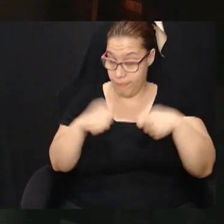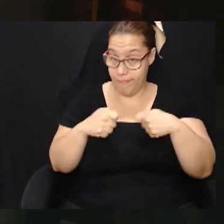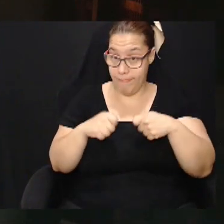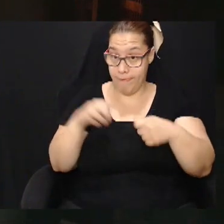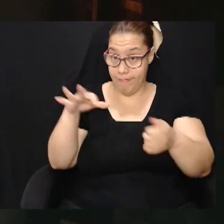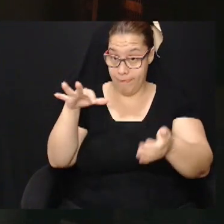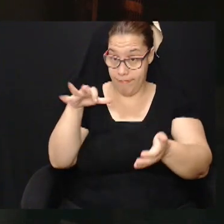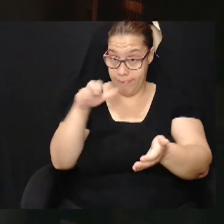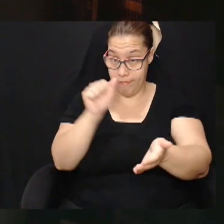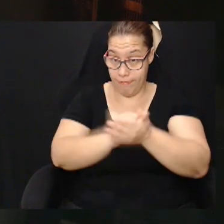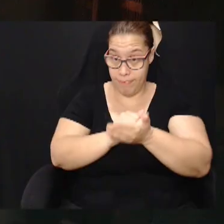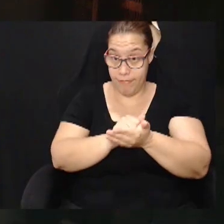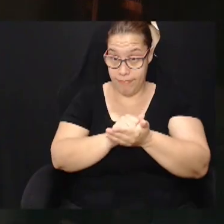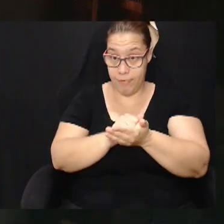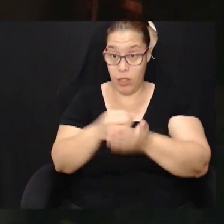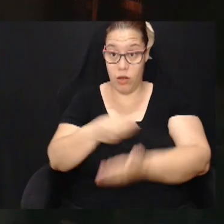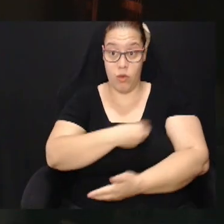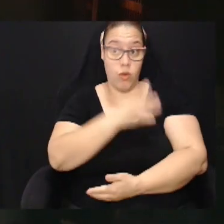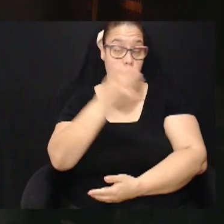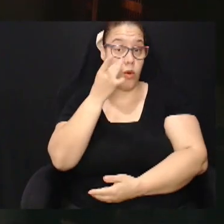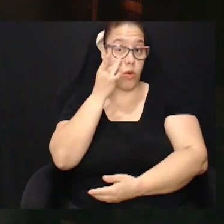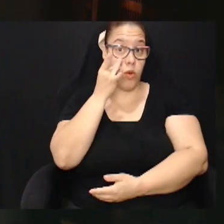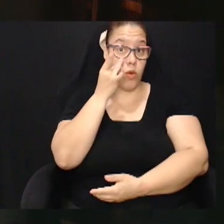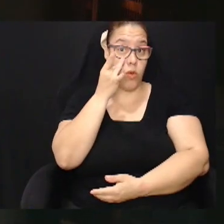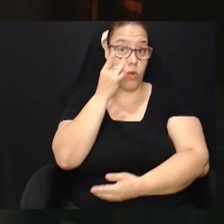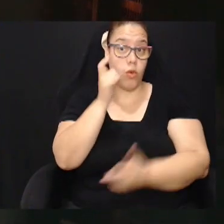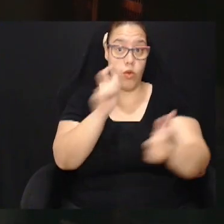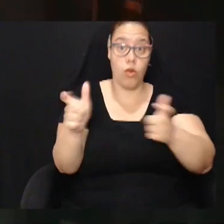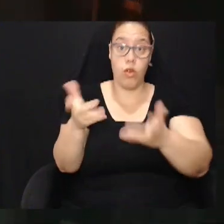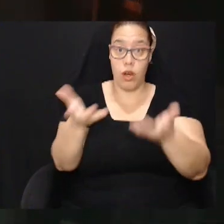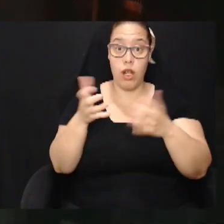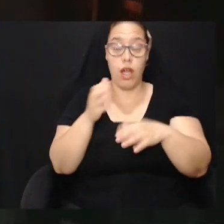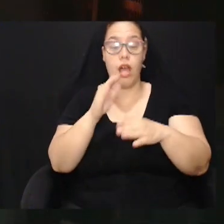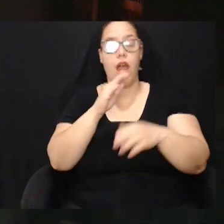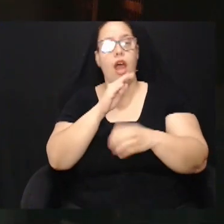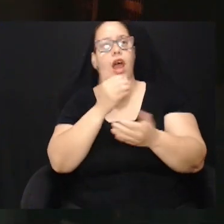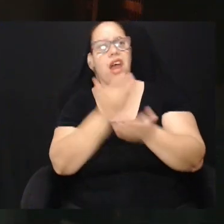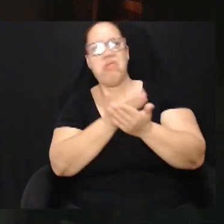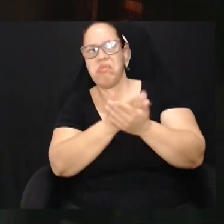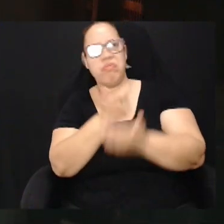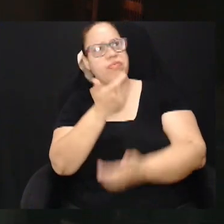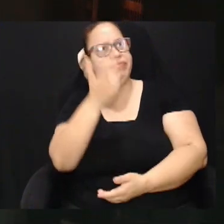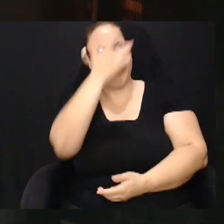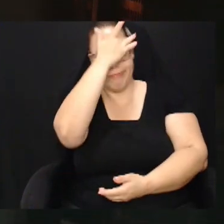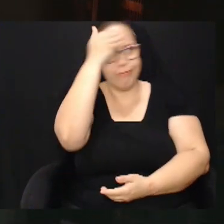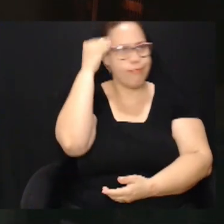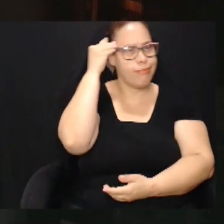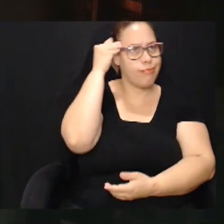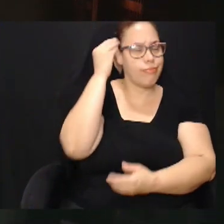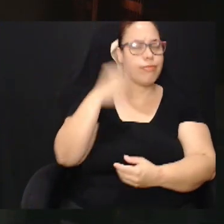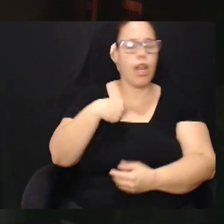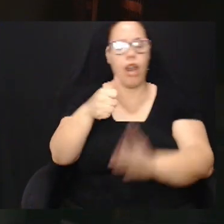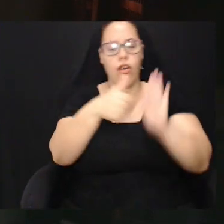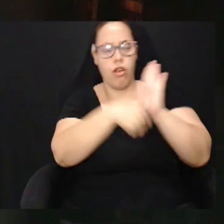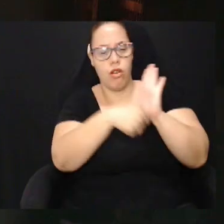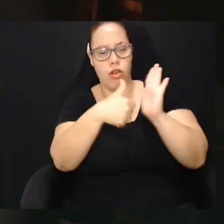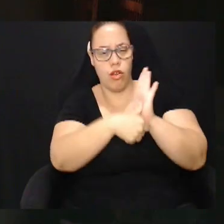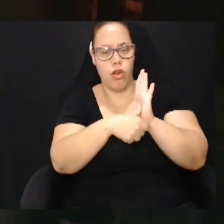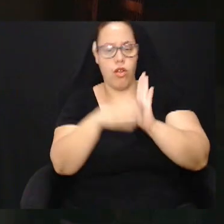ser feitas presencialmente na unidade onde você quer estudar, tá? Não esqueça de levar RG, CPF, comprovante de endereço e